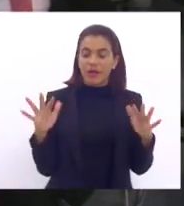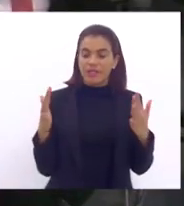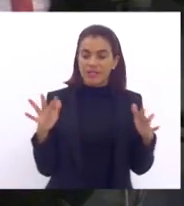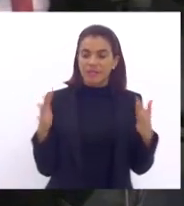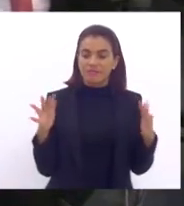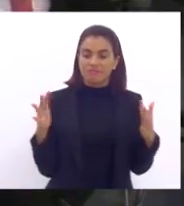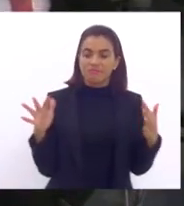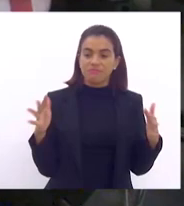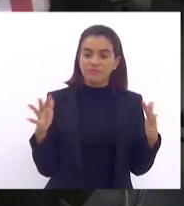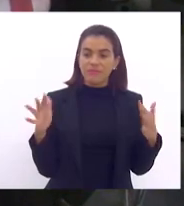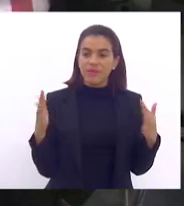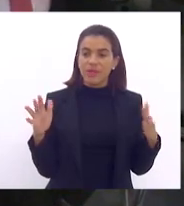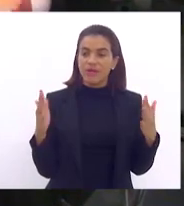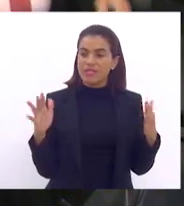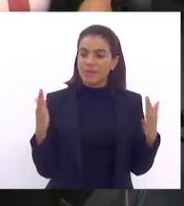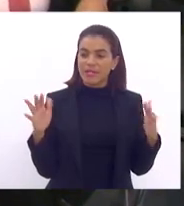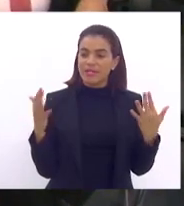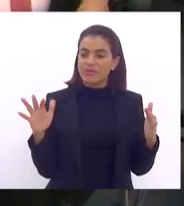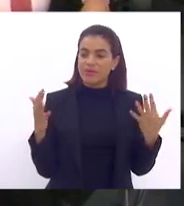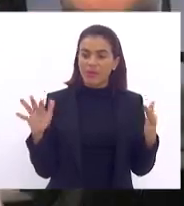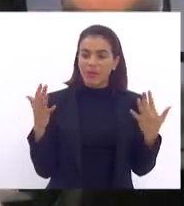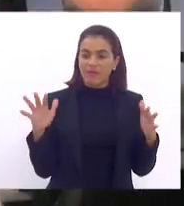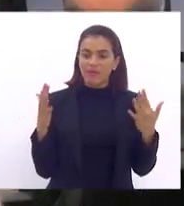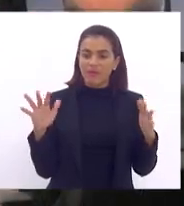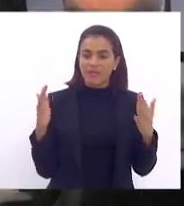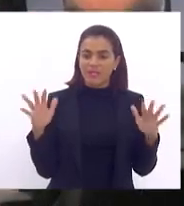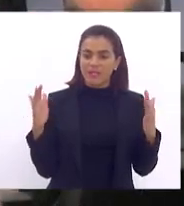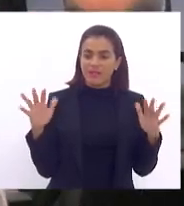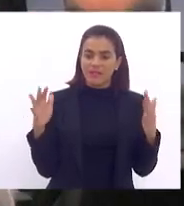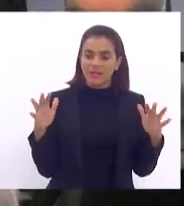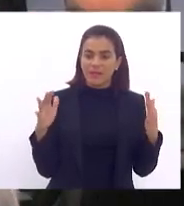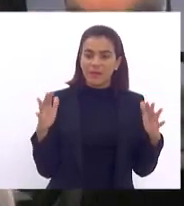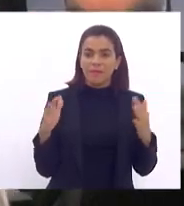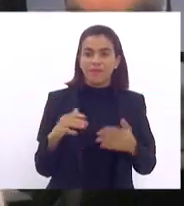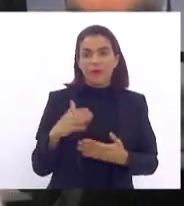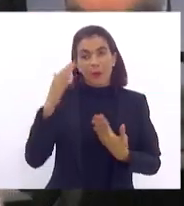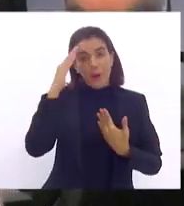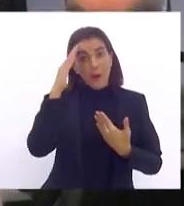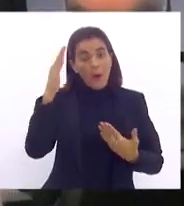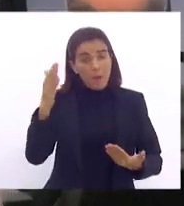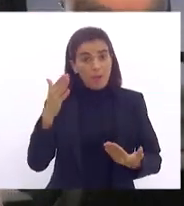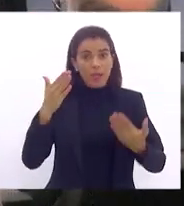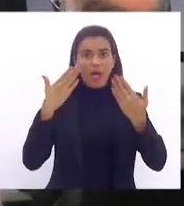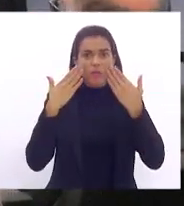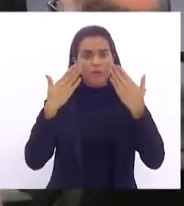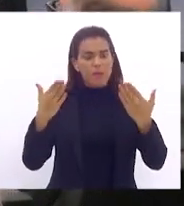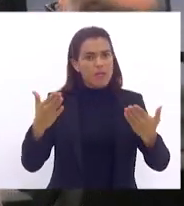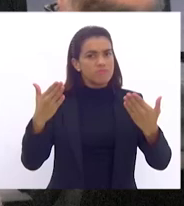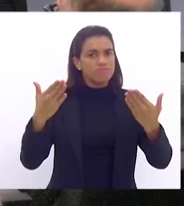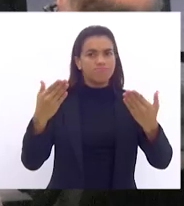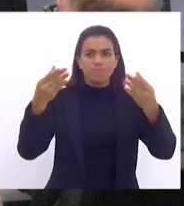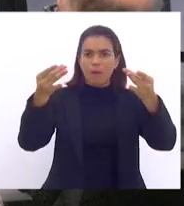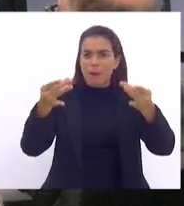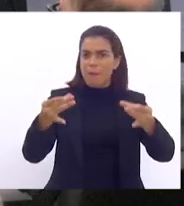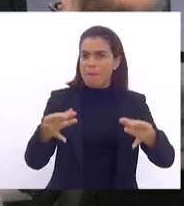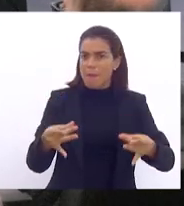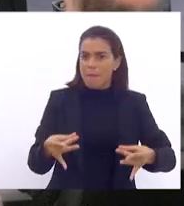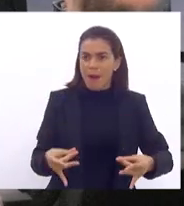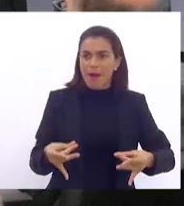dia meu caro amigo solto Muito obrigado pela pela exposição pelas palavras